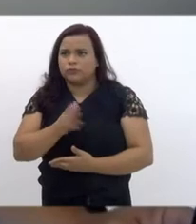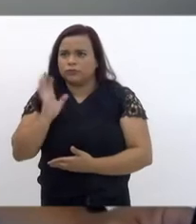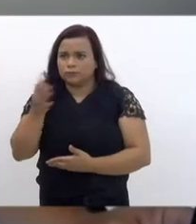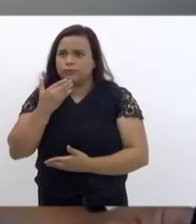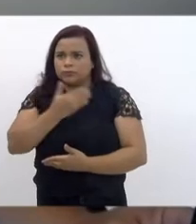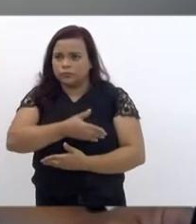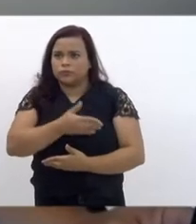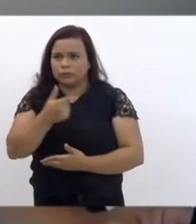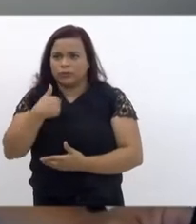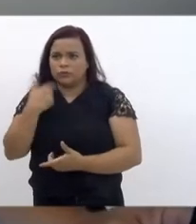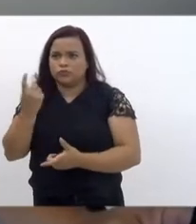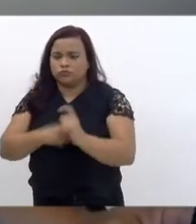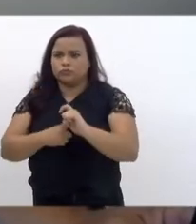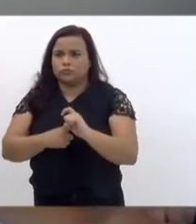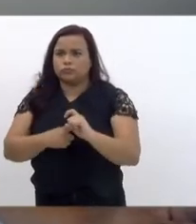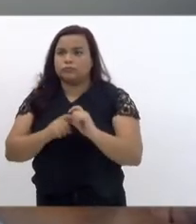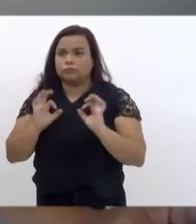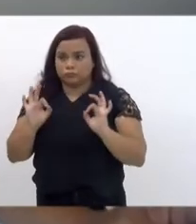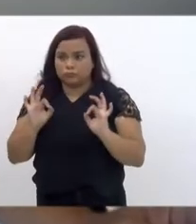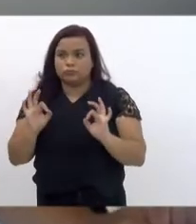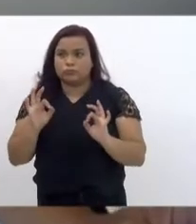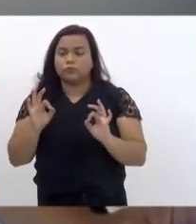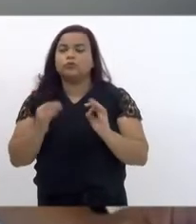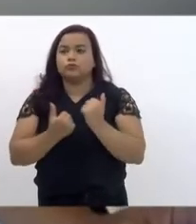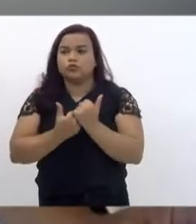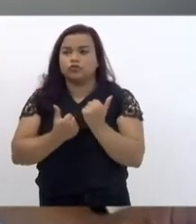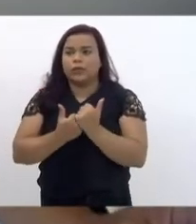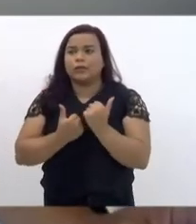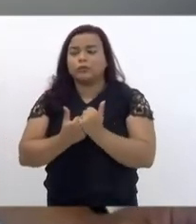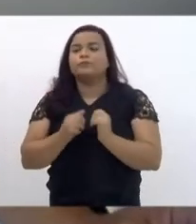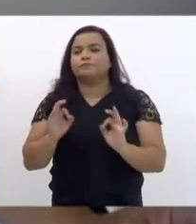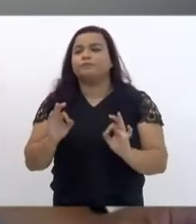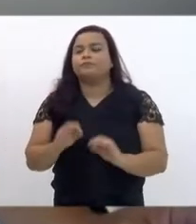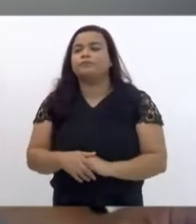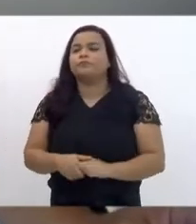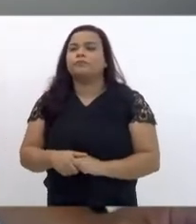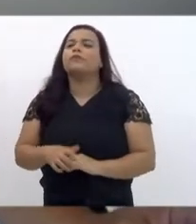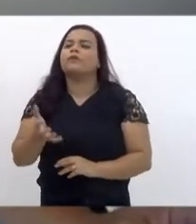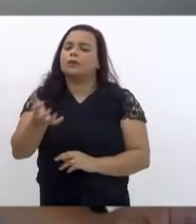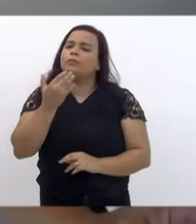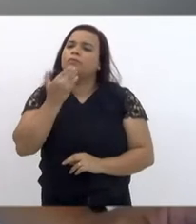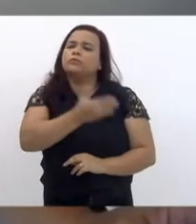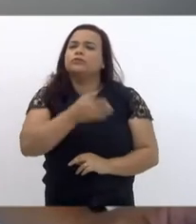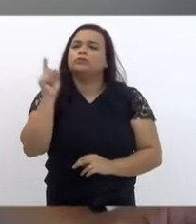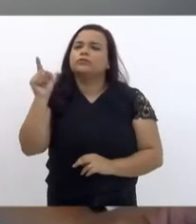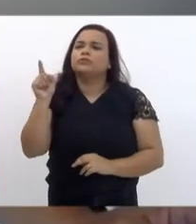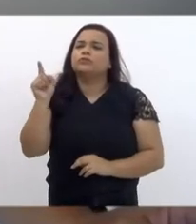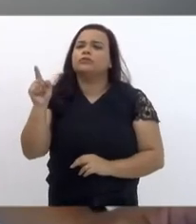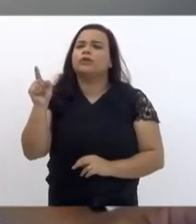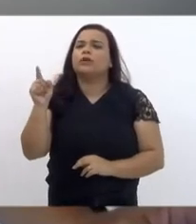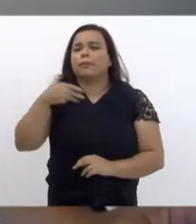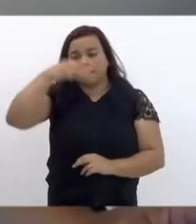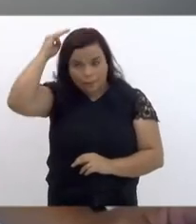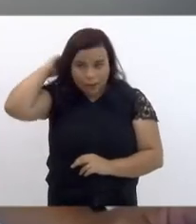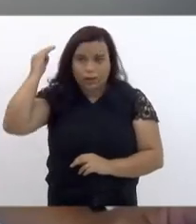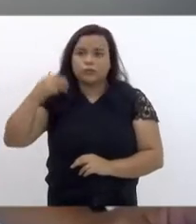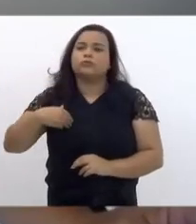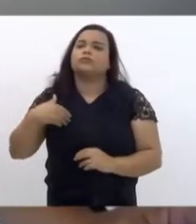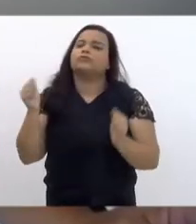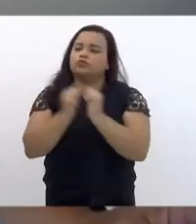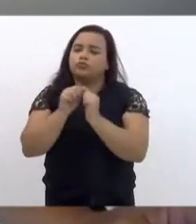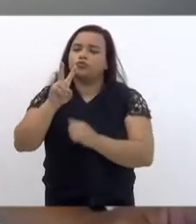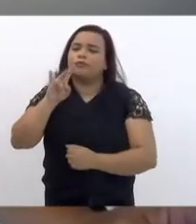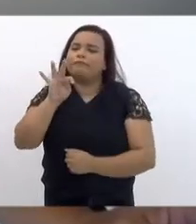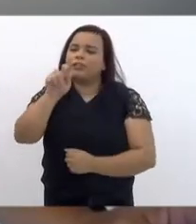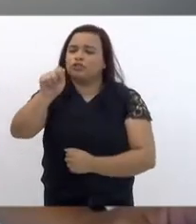Eu sustentei e pedi vista, ok. Não, eu queria pedir ao deputado Márcio Pacheco que me concedesse também vista conjunta e lembrar